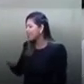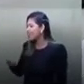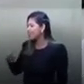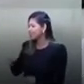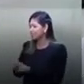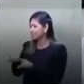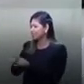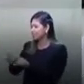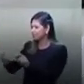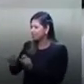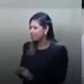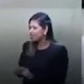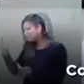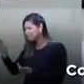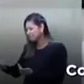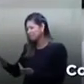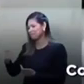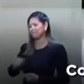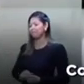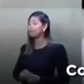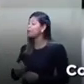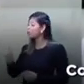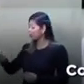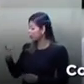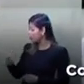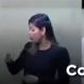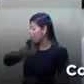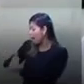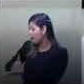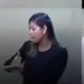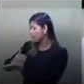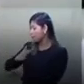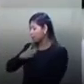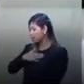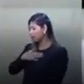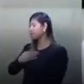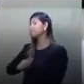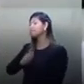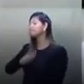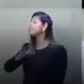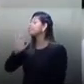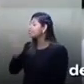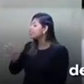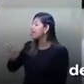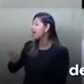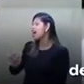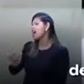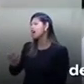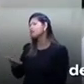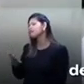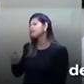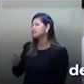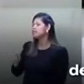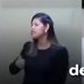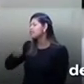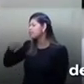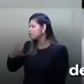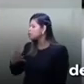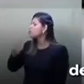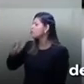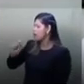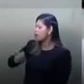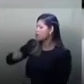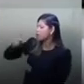nossa nem tivesse na presidindo o apoio de vossa excelência' Esse é o 14º projeto de